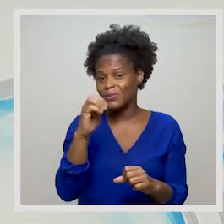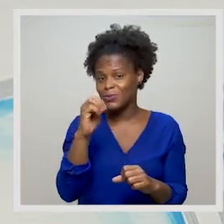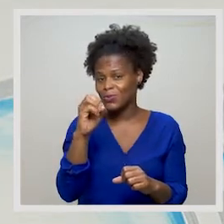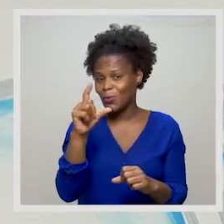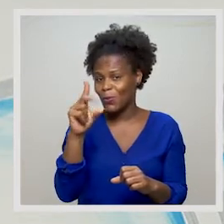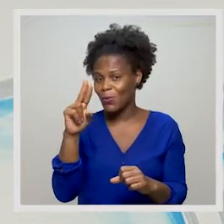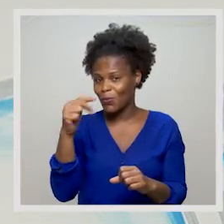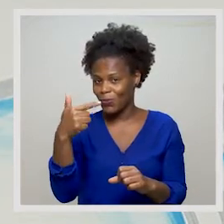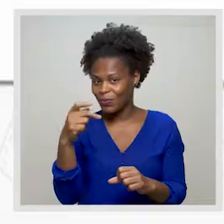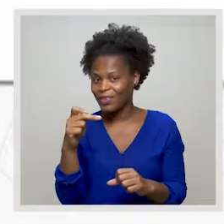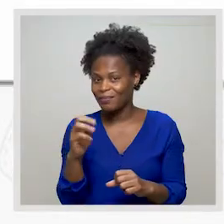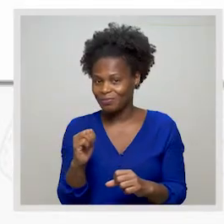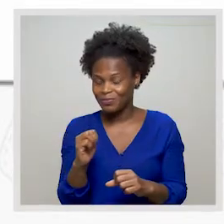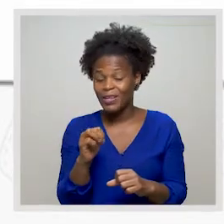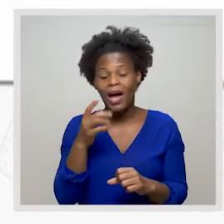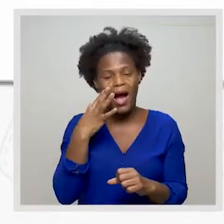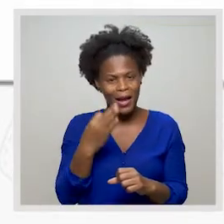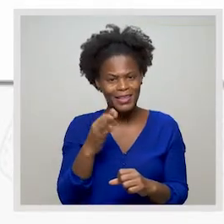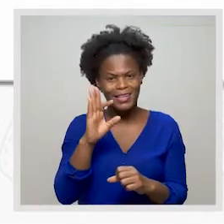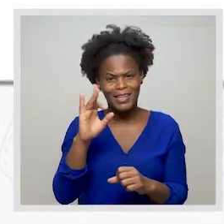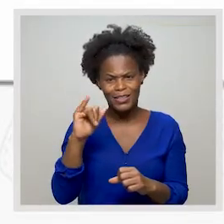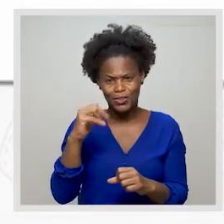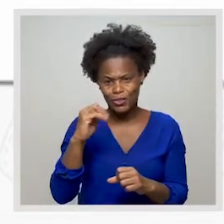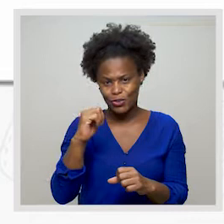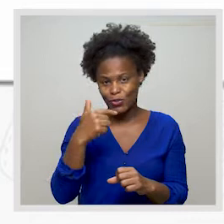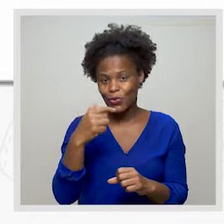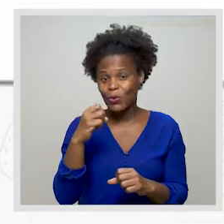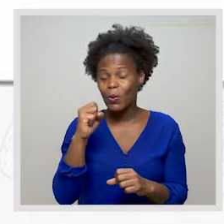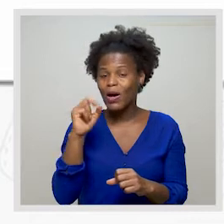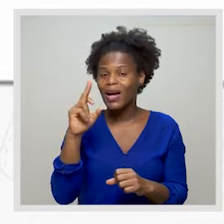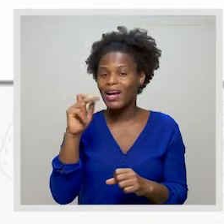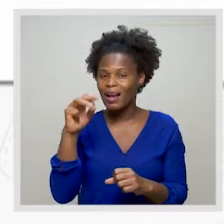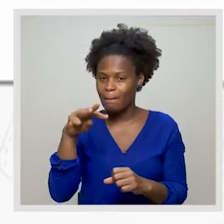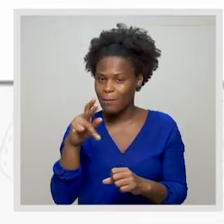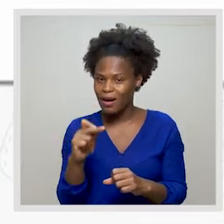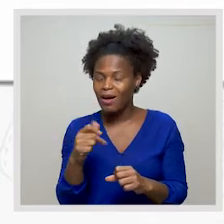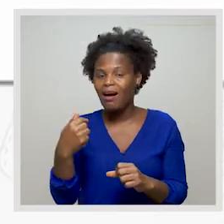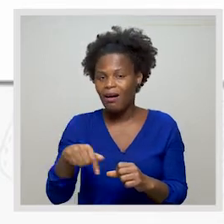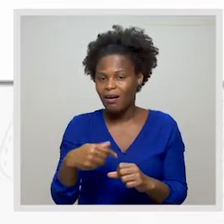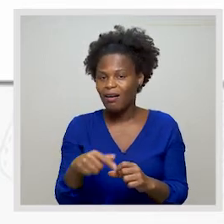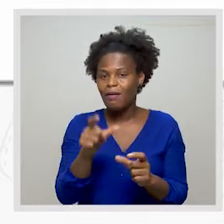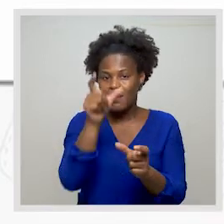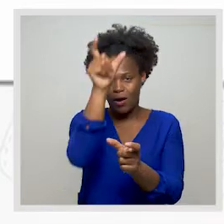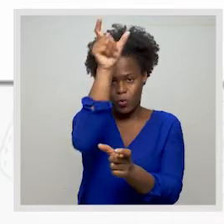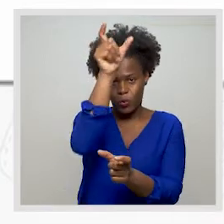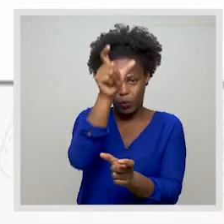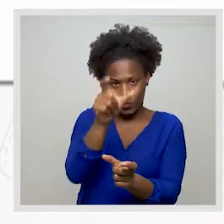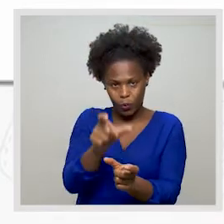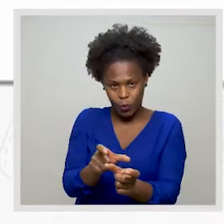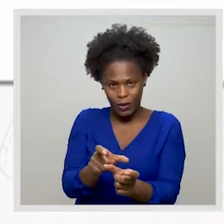absolutas. Ainda o histograma é constituído por barras